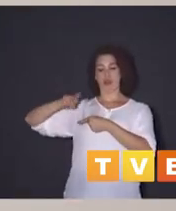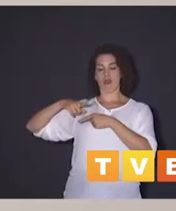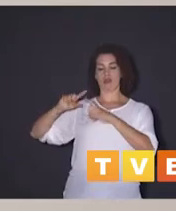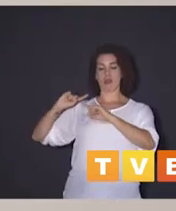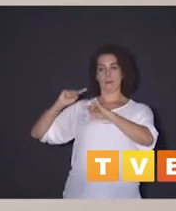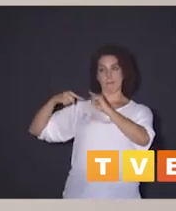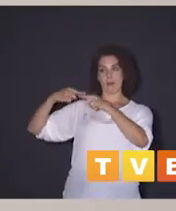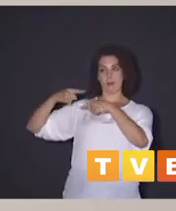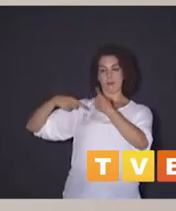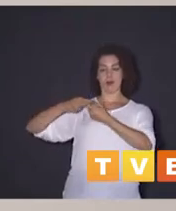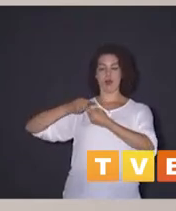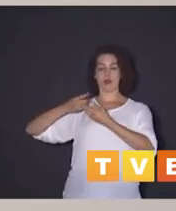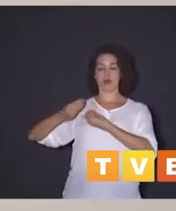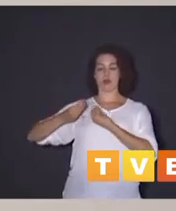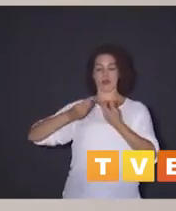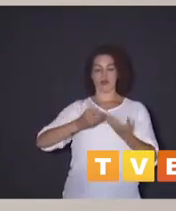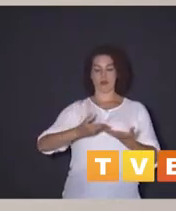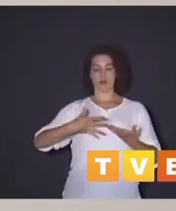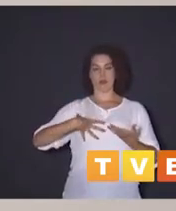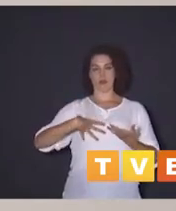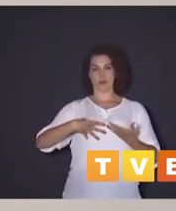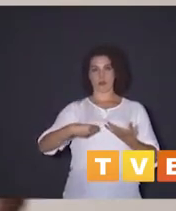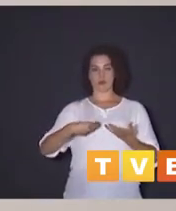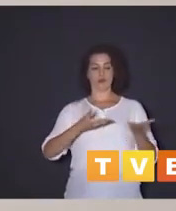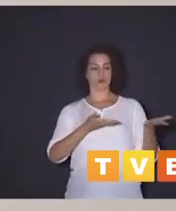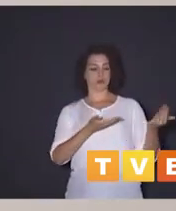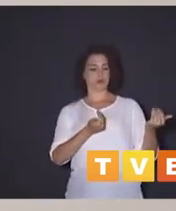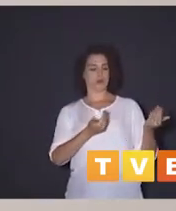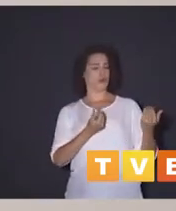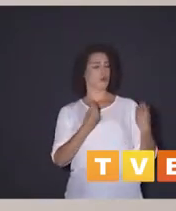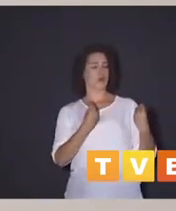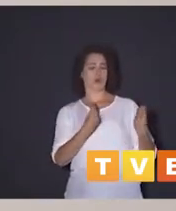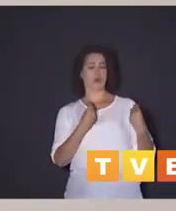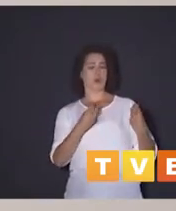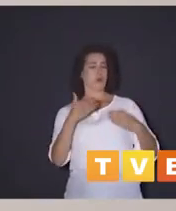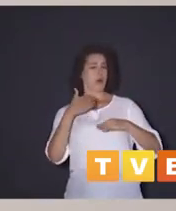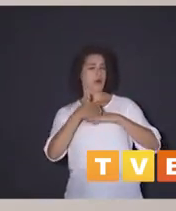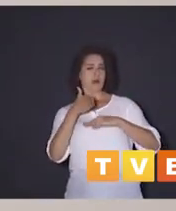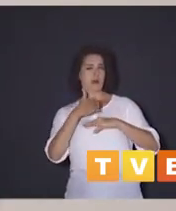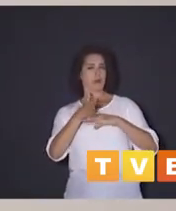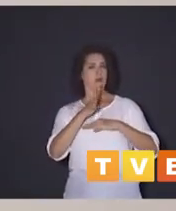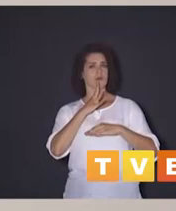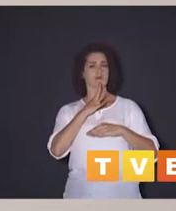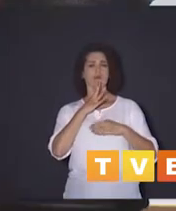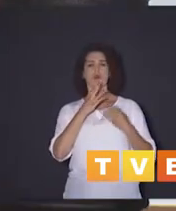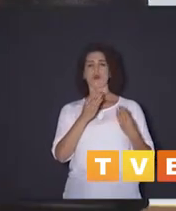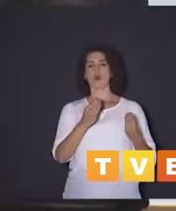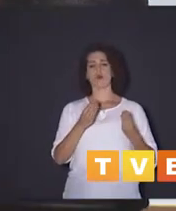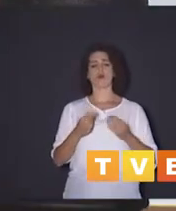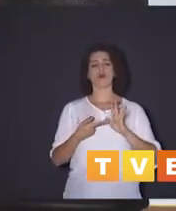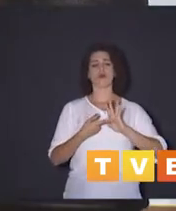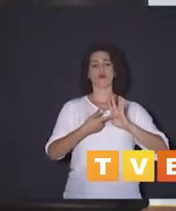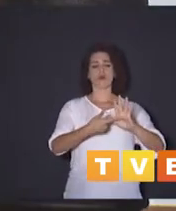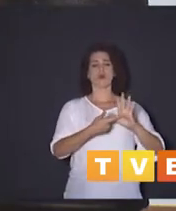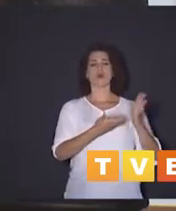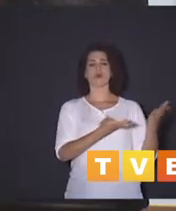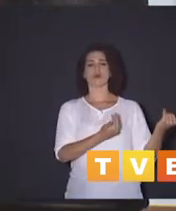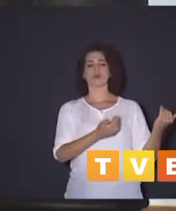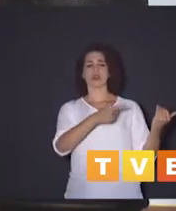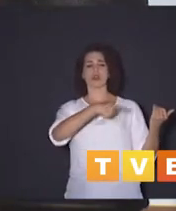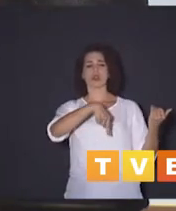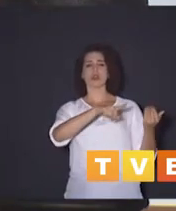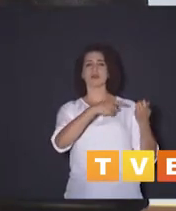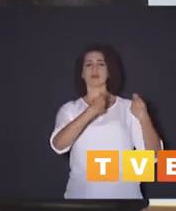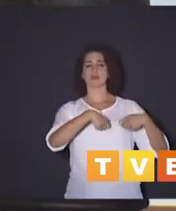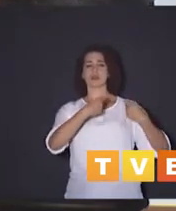pela mesma para o seu filho o jovem como é que ele vai ter acesso ao conhecimento como é que eu vou levar isso até a juventude que é necessário mudar esse